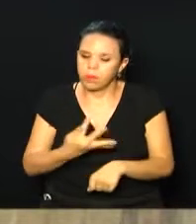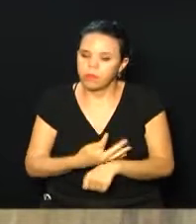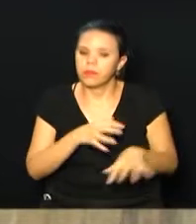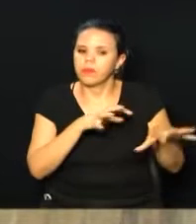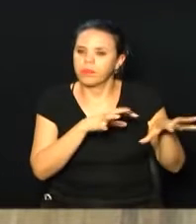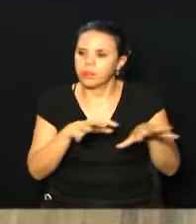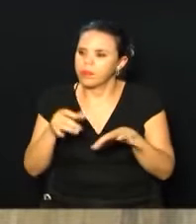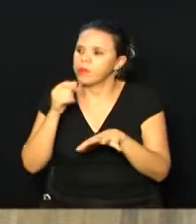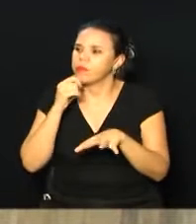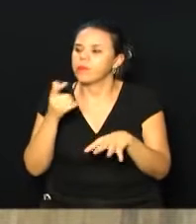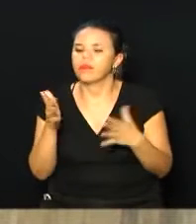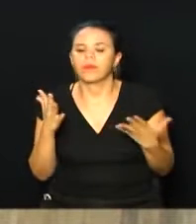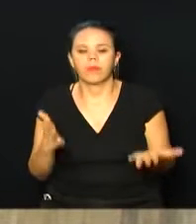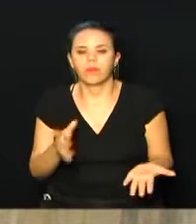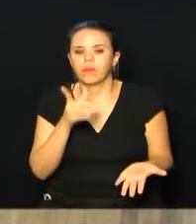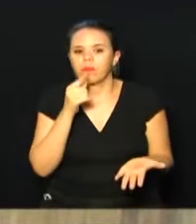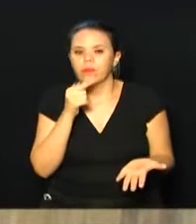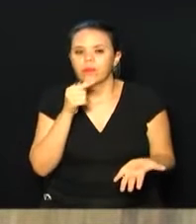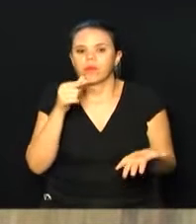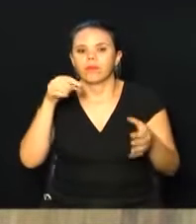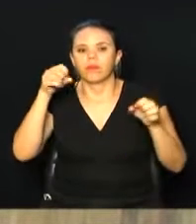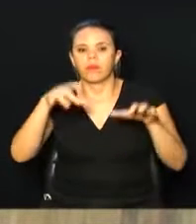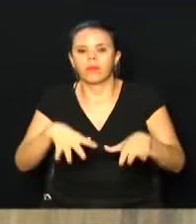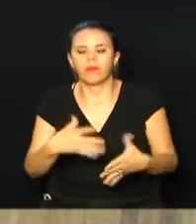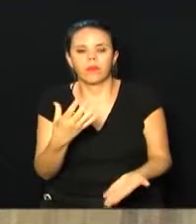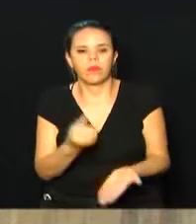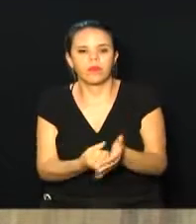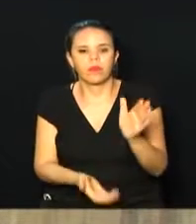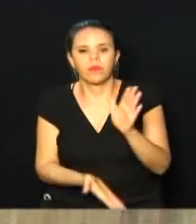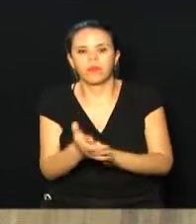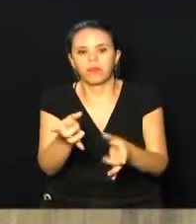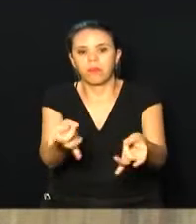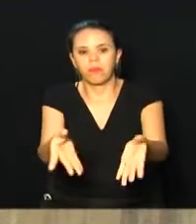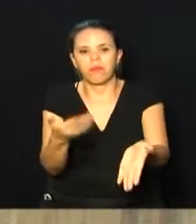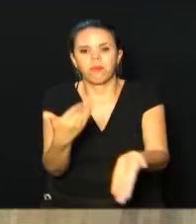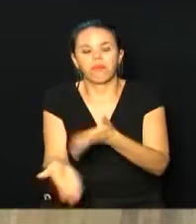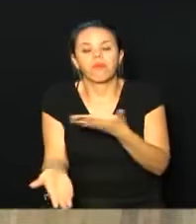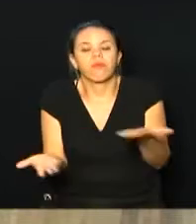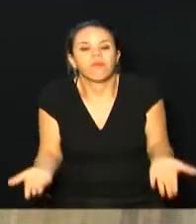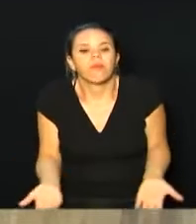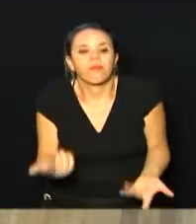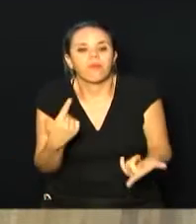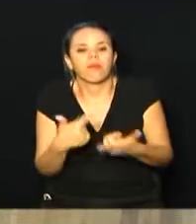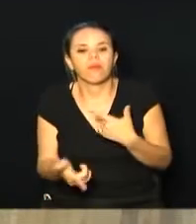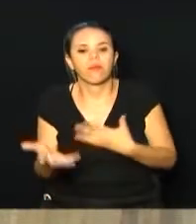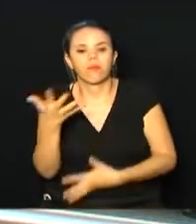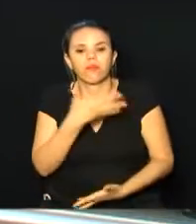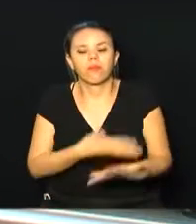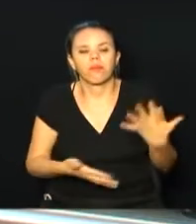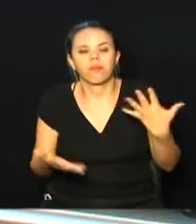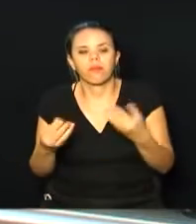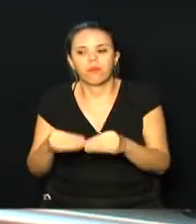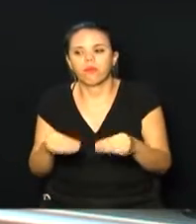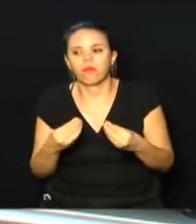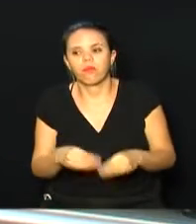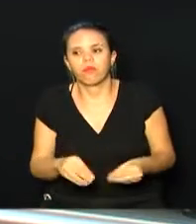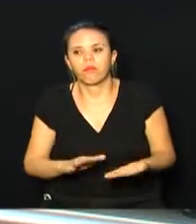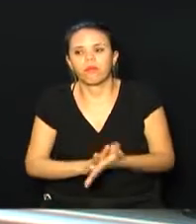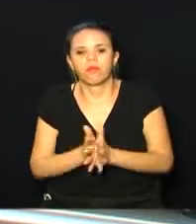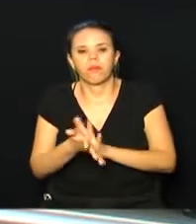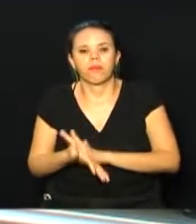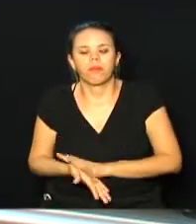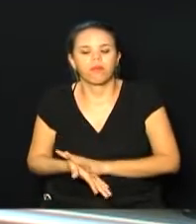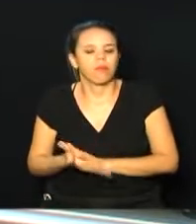chuva, só que essa água que está chovendo aqui não fica aqui. Está indo embora, né? Vai embora. Causa todo esse estrago, todo esse dano, mas